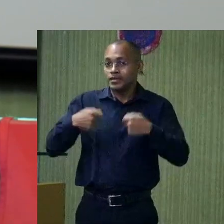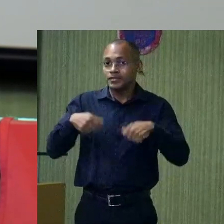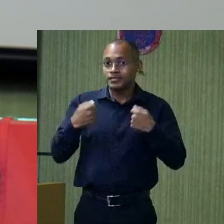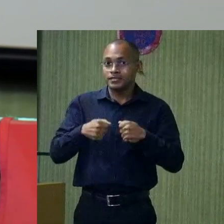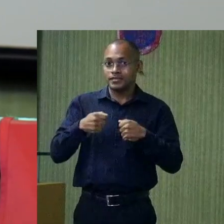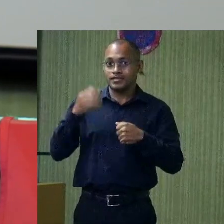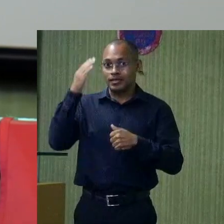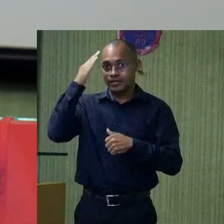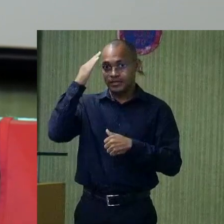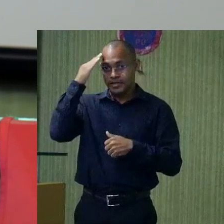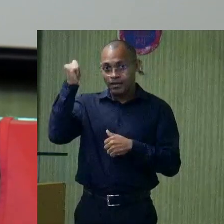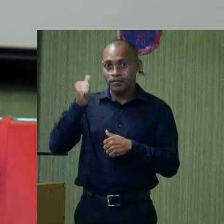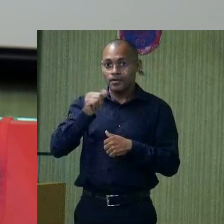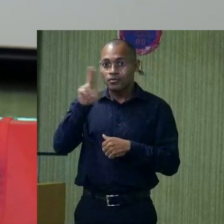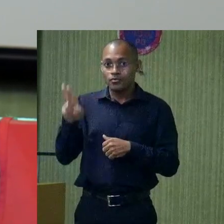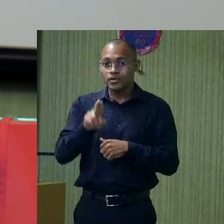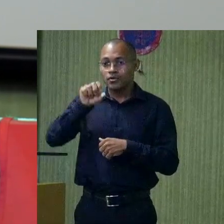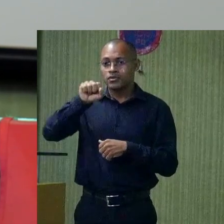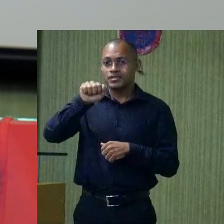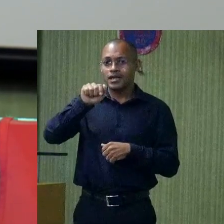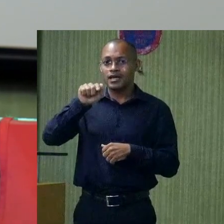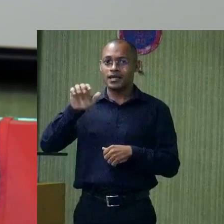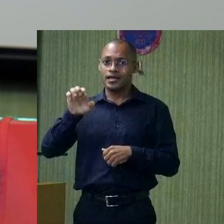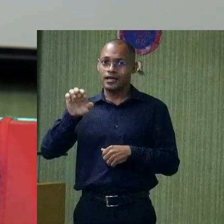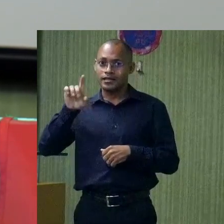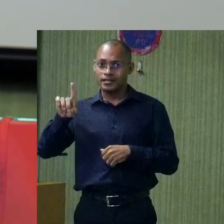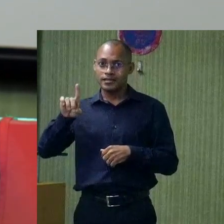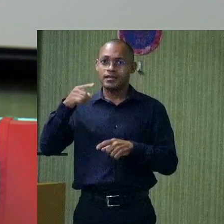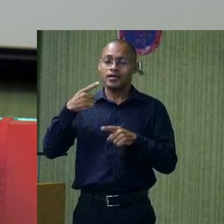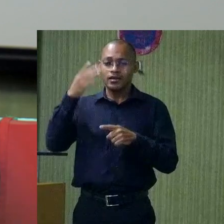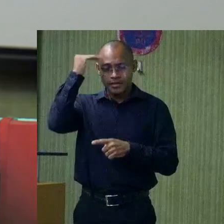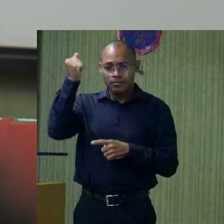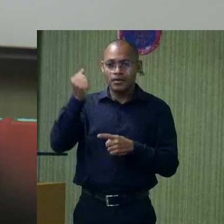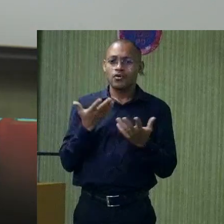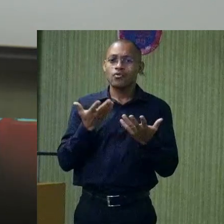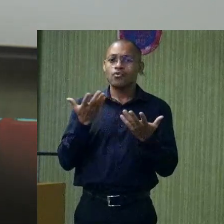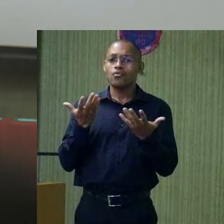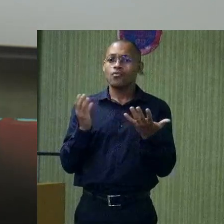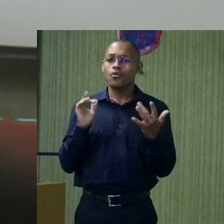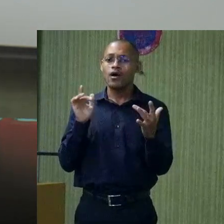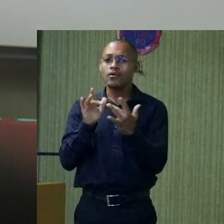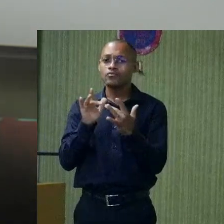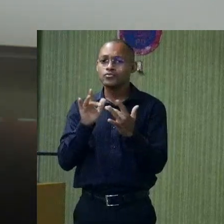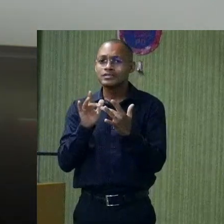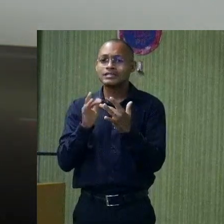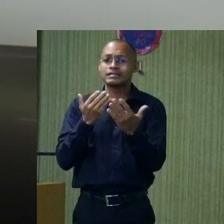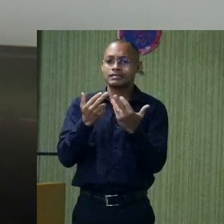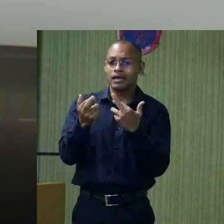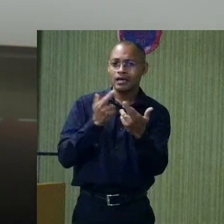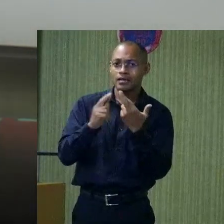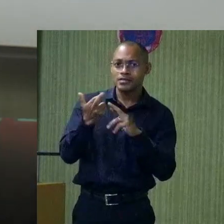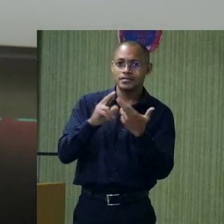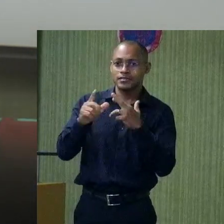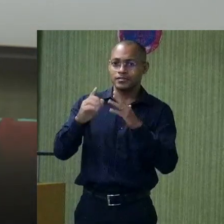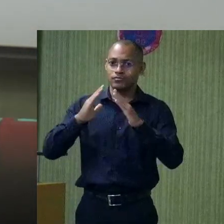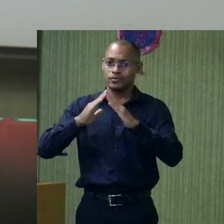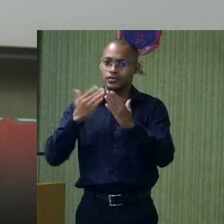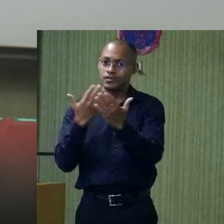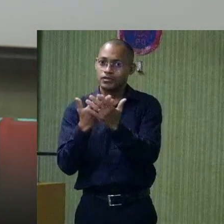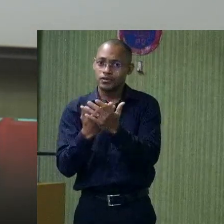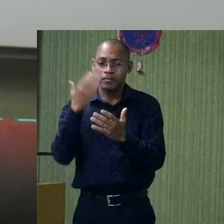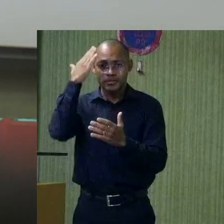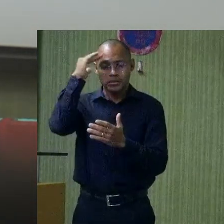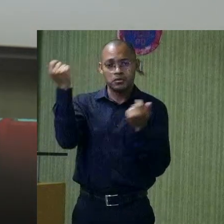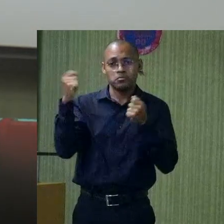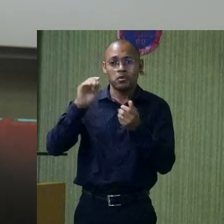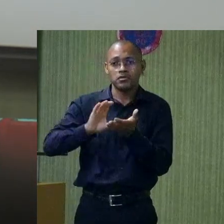deixar então a gente precisa essa correlação que tem com ess espol você receber V acabar recebendo